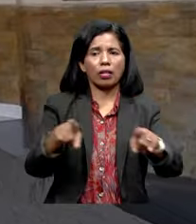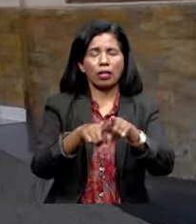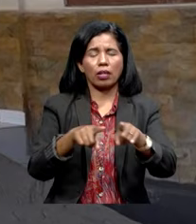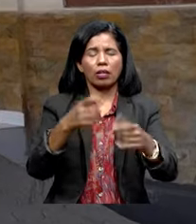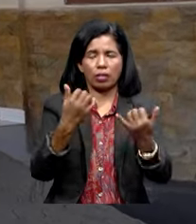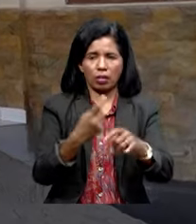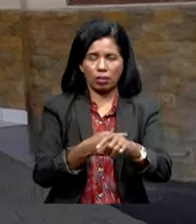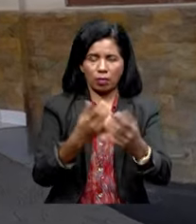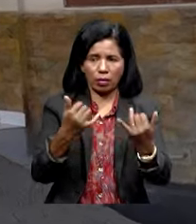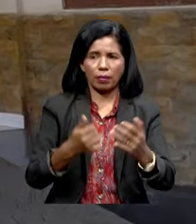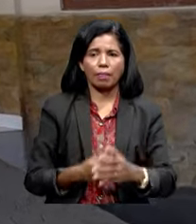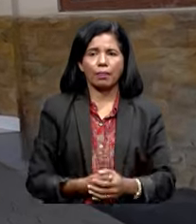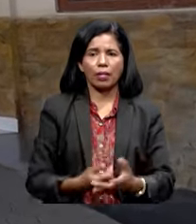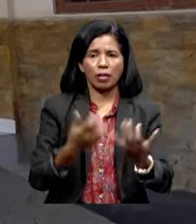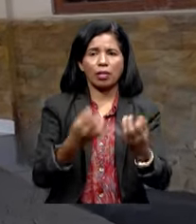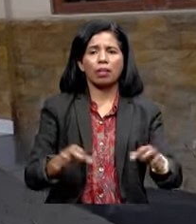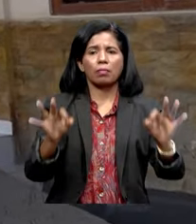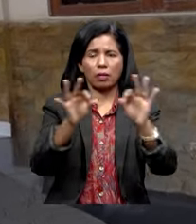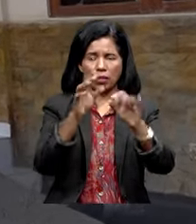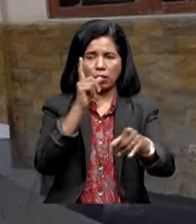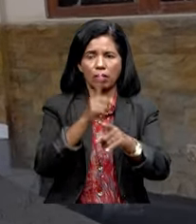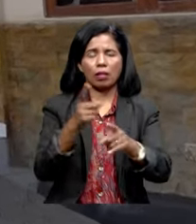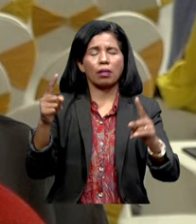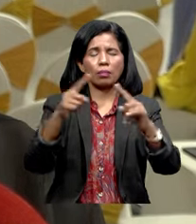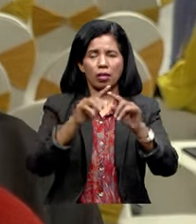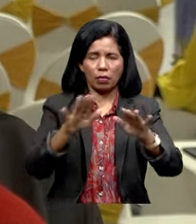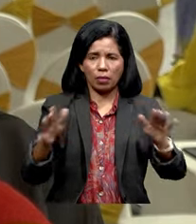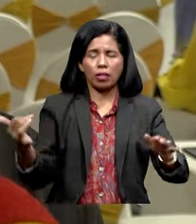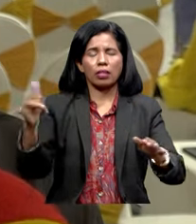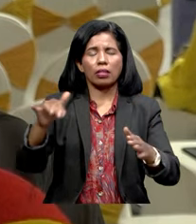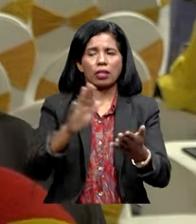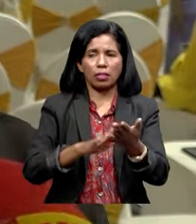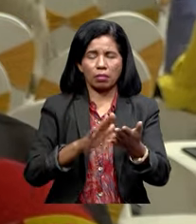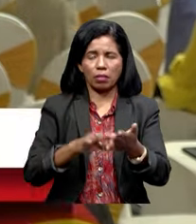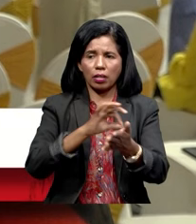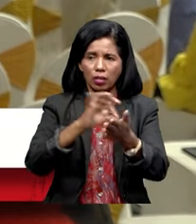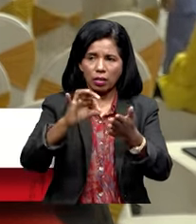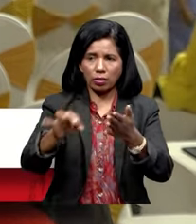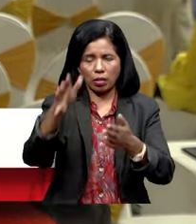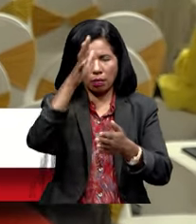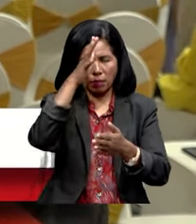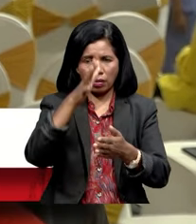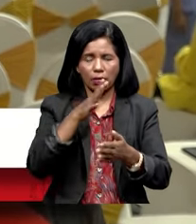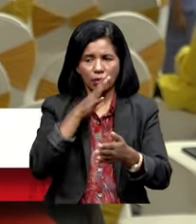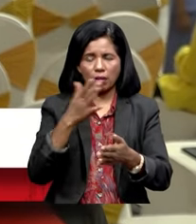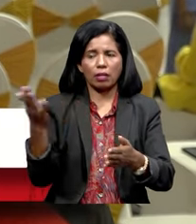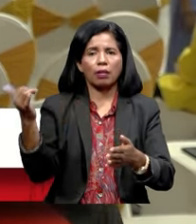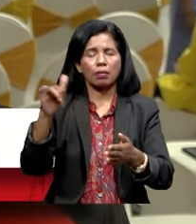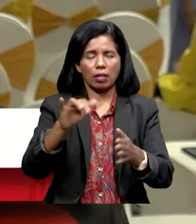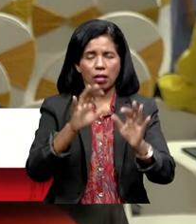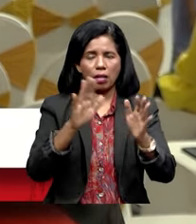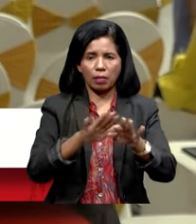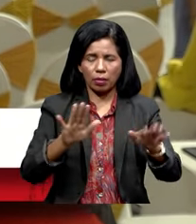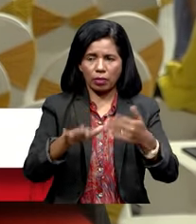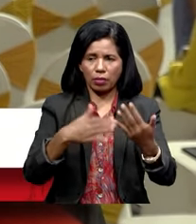situação atual. Dá uma importante. Ba labarik sira escola, ba registra nesang inang aman ba labarik sira.